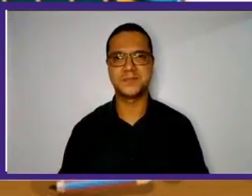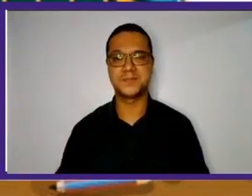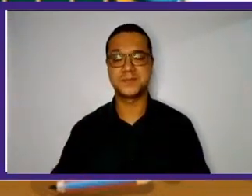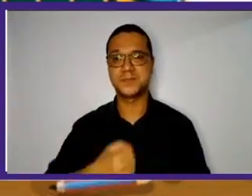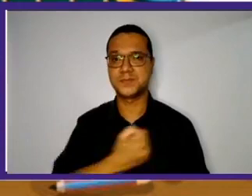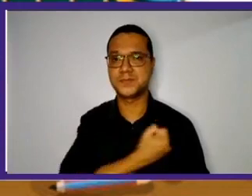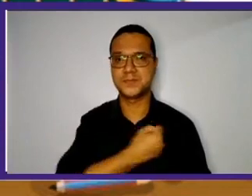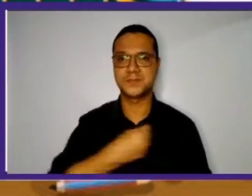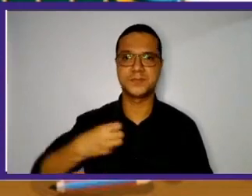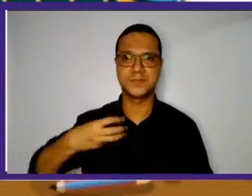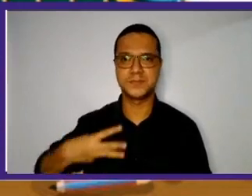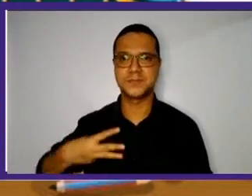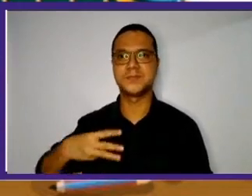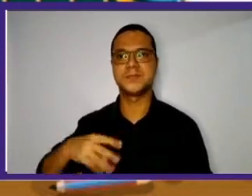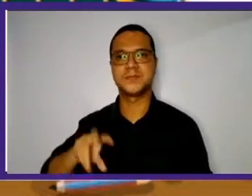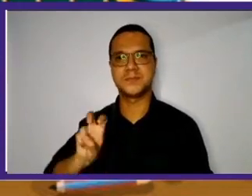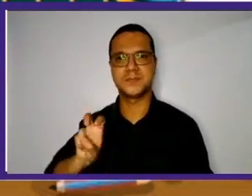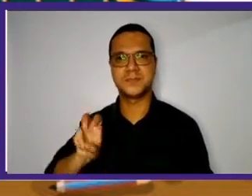O número é